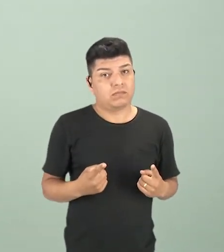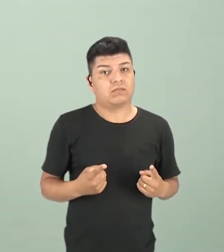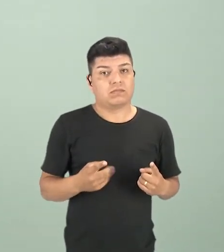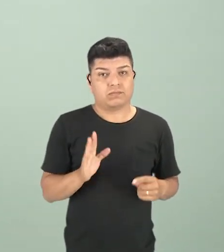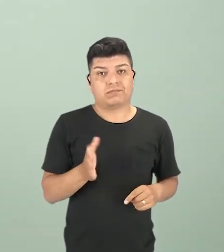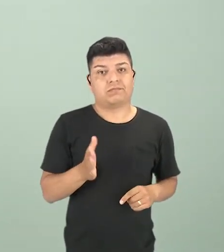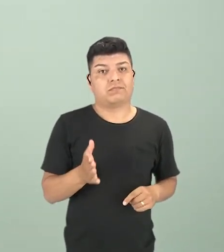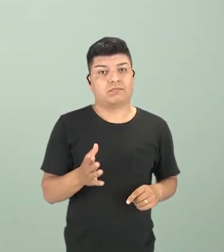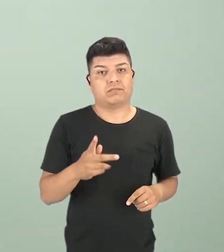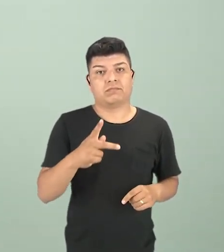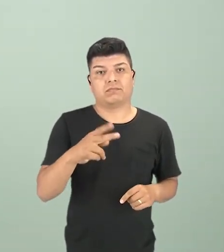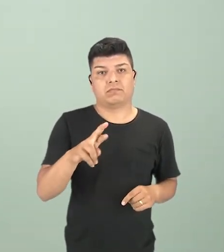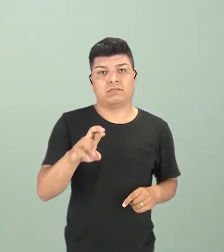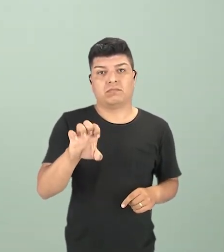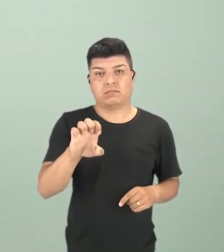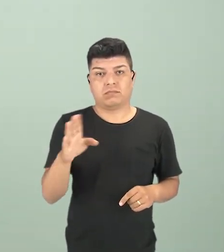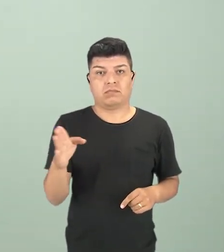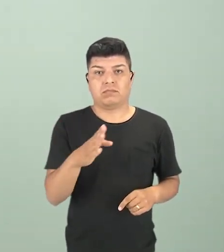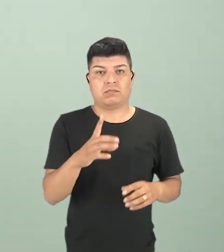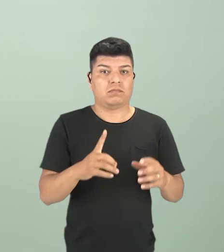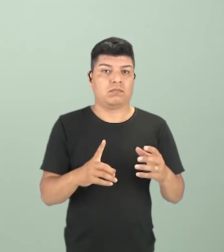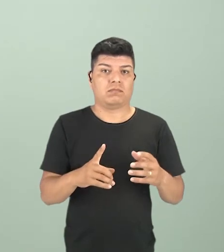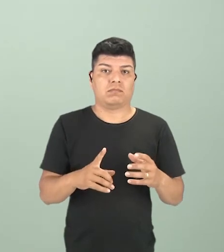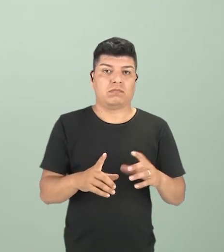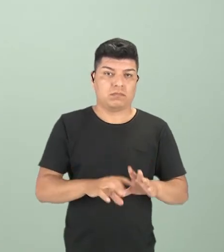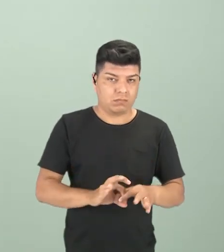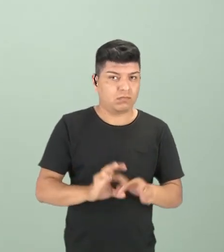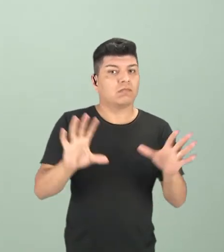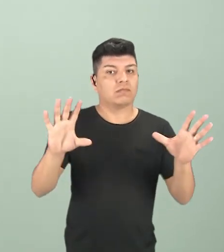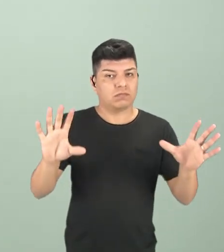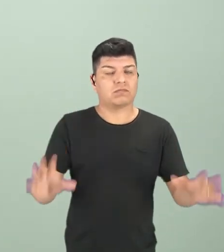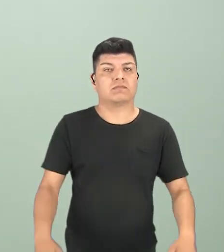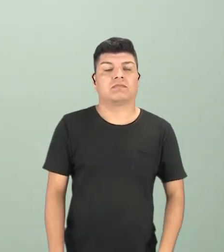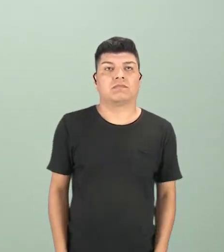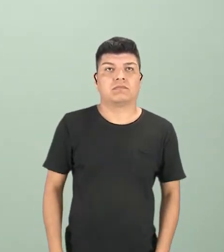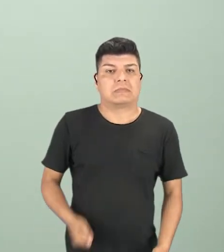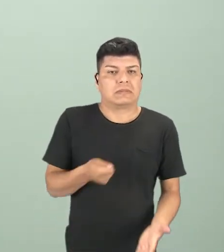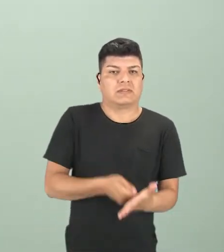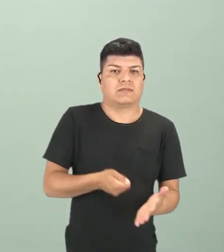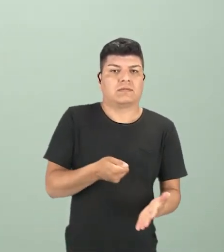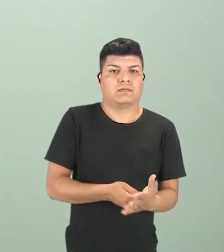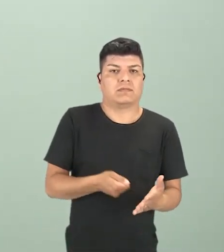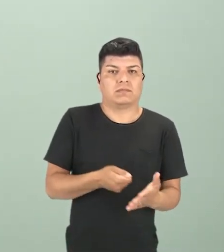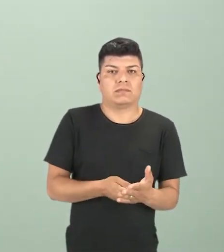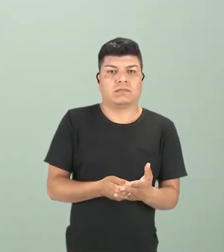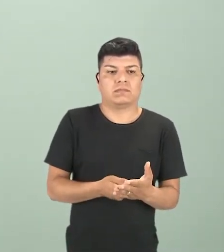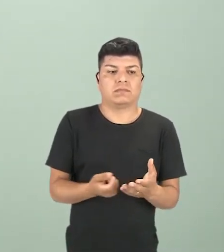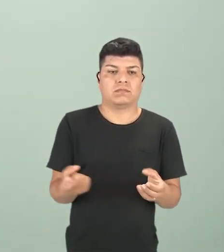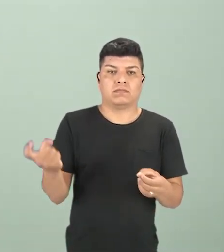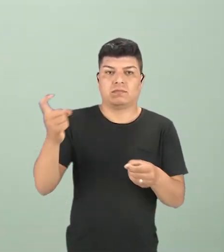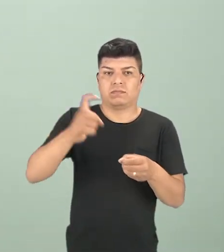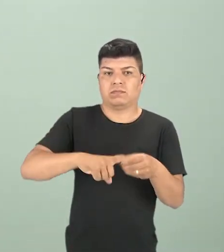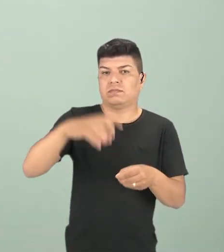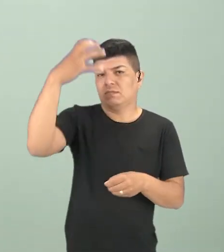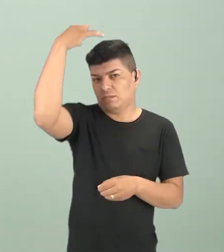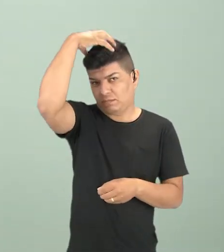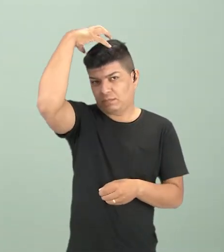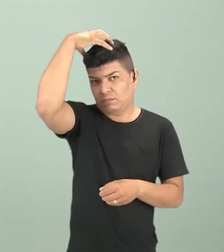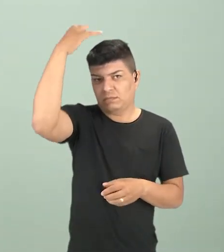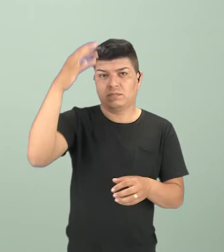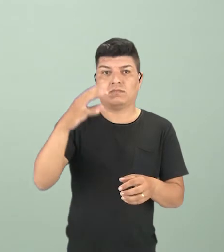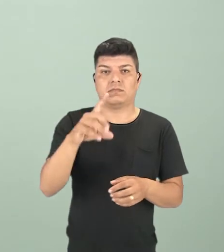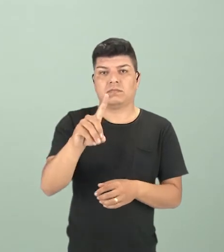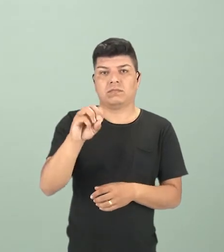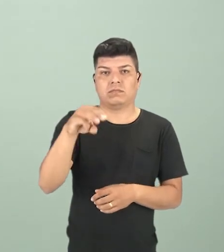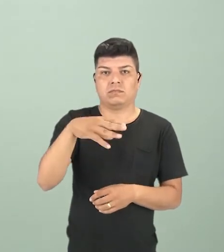momento pré-independência, tá bom? Nesse caso, vão exigir o retorno da corte portuguesa. Dom João vai